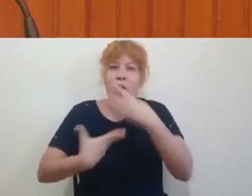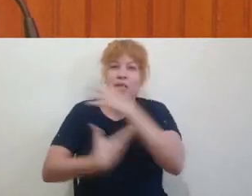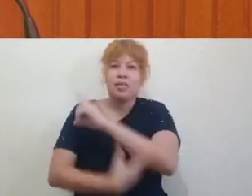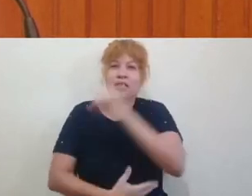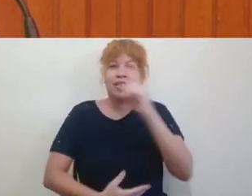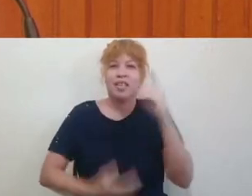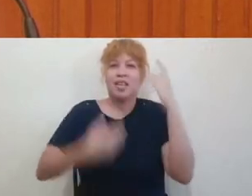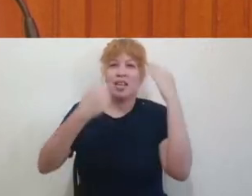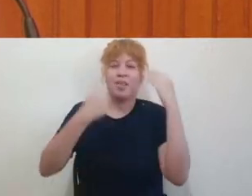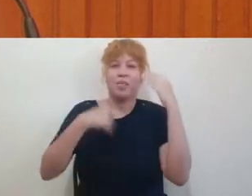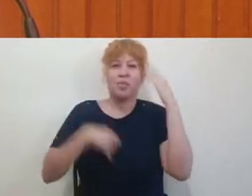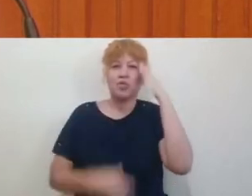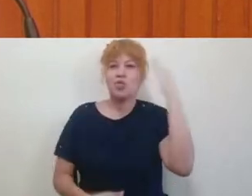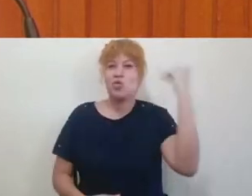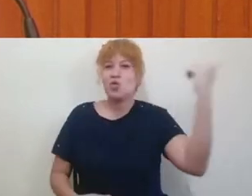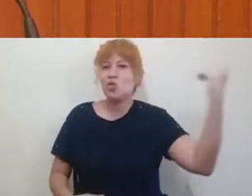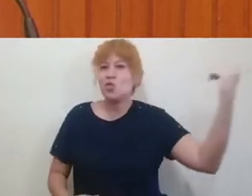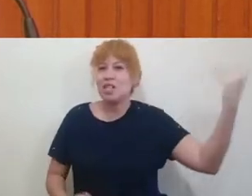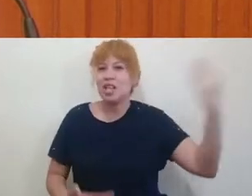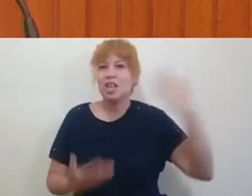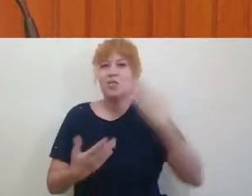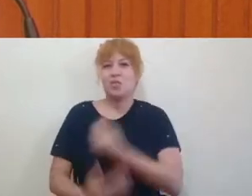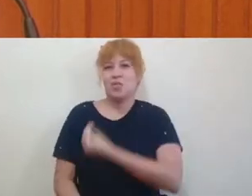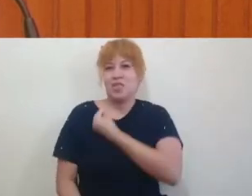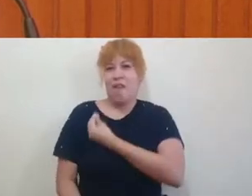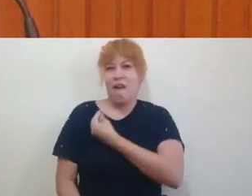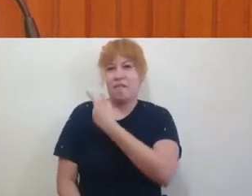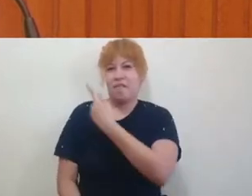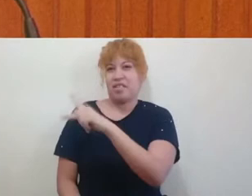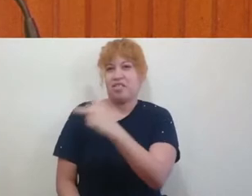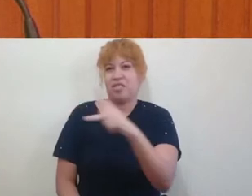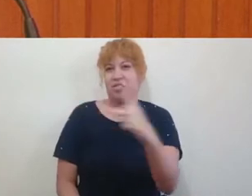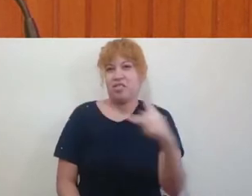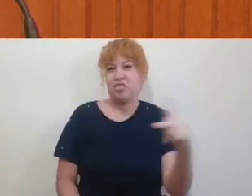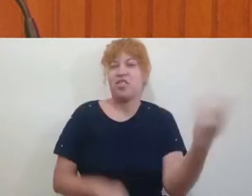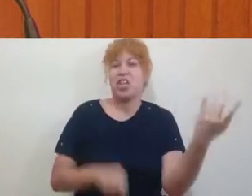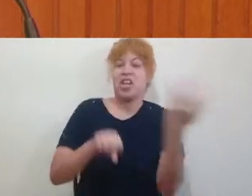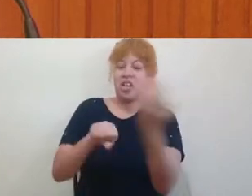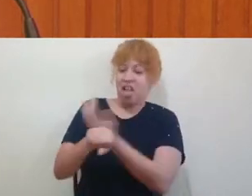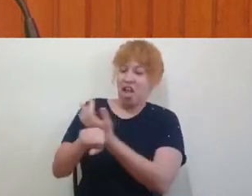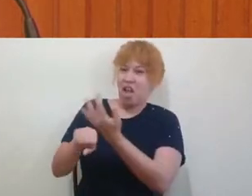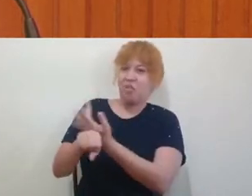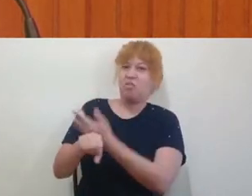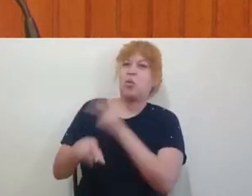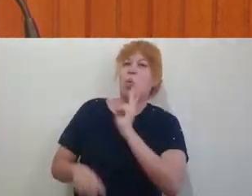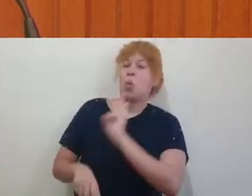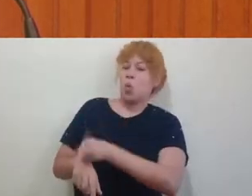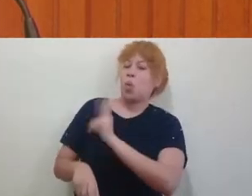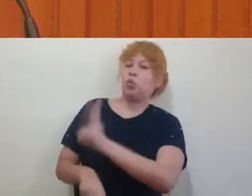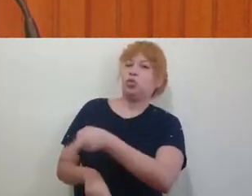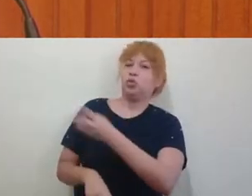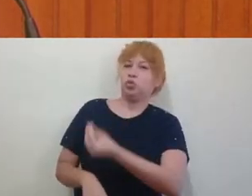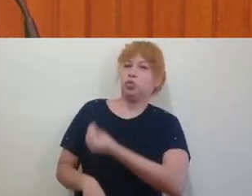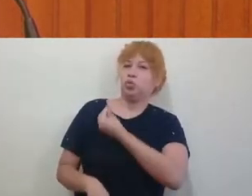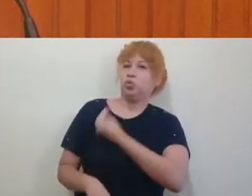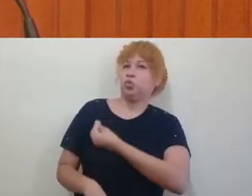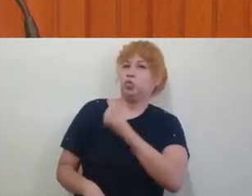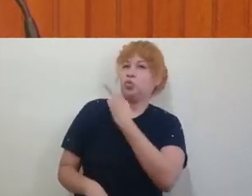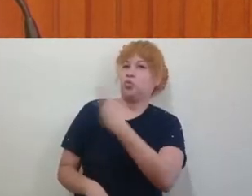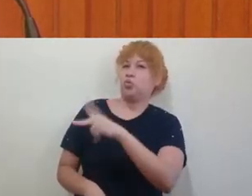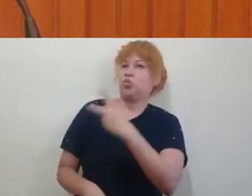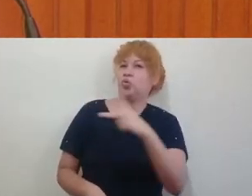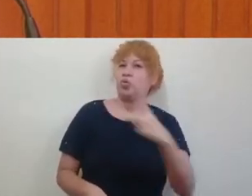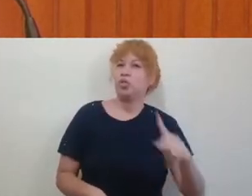do representante dos cursos de Engenharia Mecânica, Elétrica e Materiais, bacharelado. E logo em seguida,